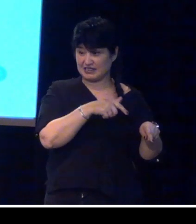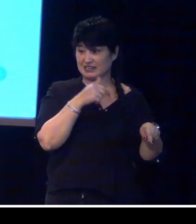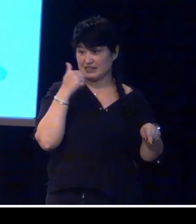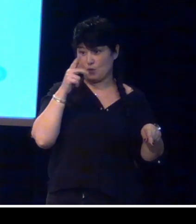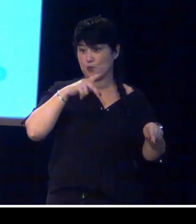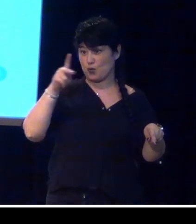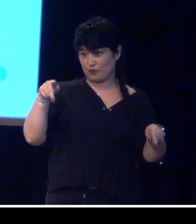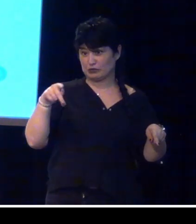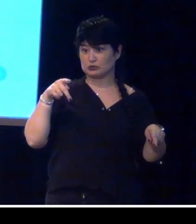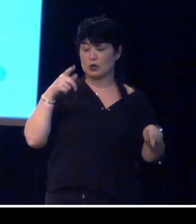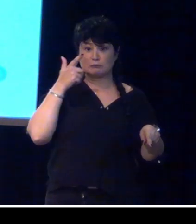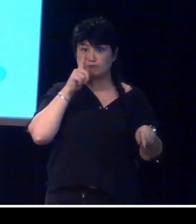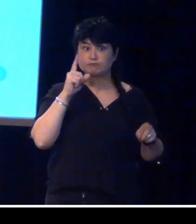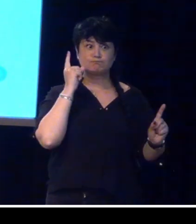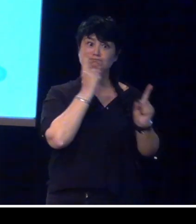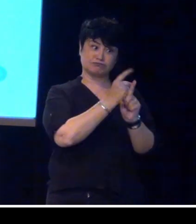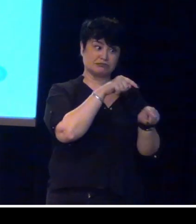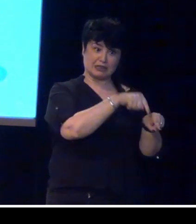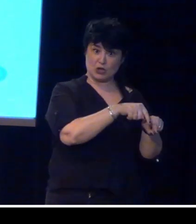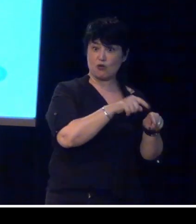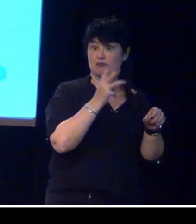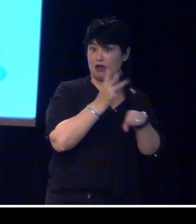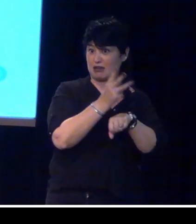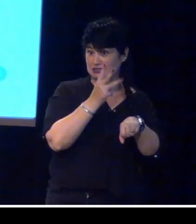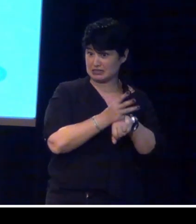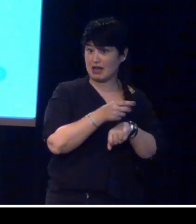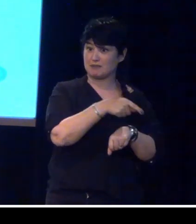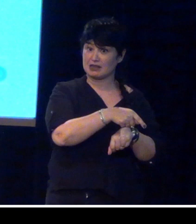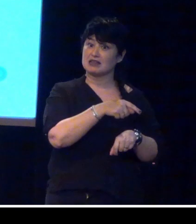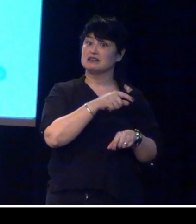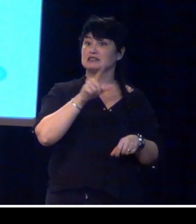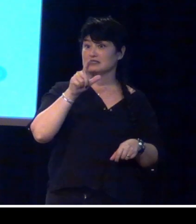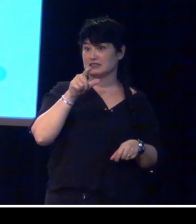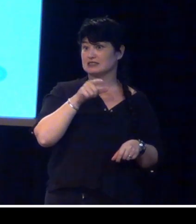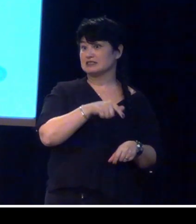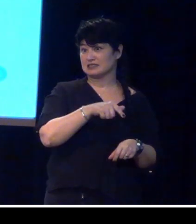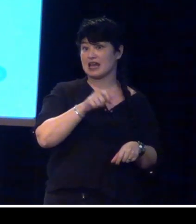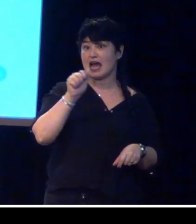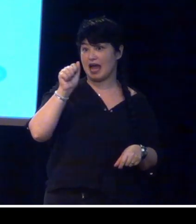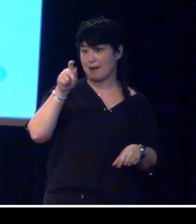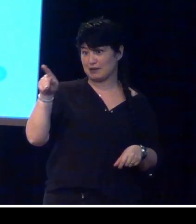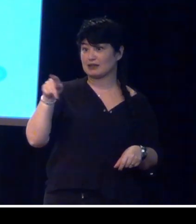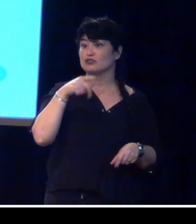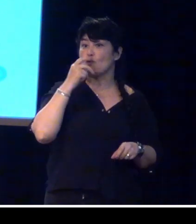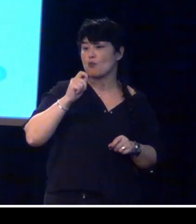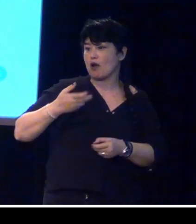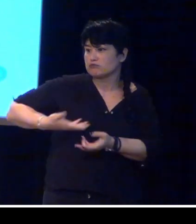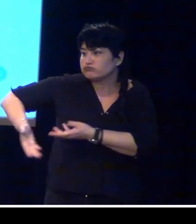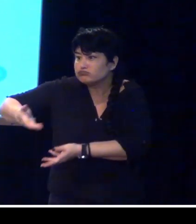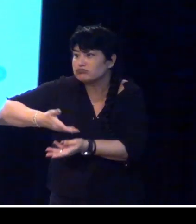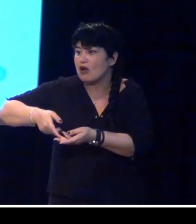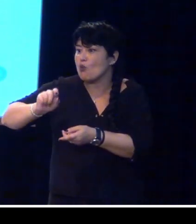ele encontrou o WhatsApp, esse aplicativo, de compartilhar informações com o